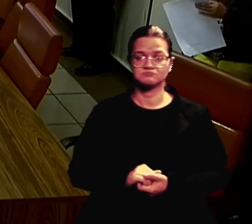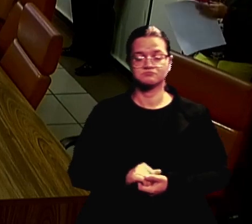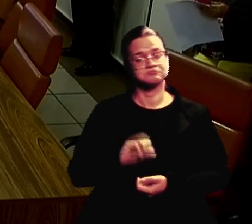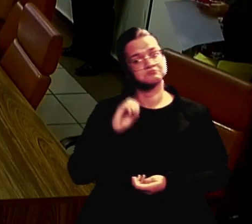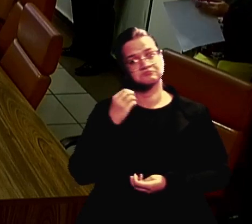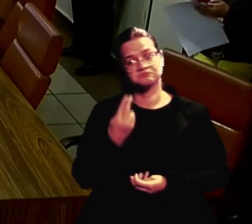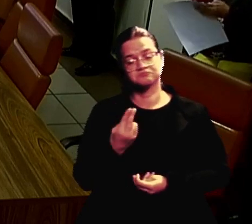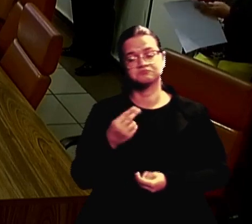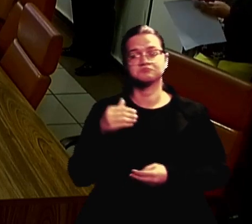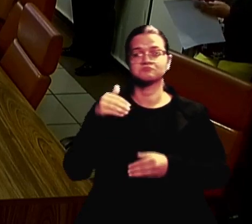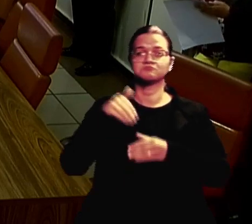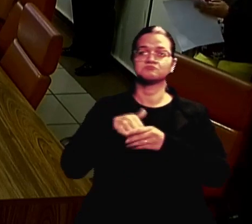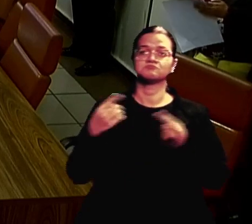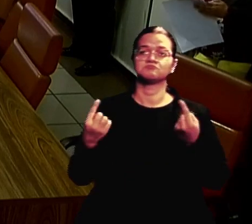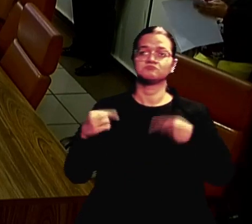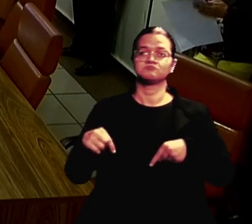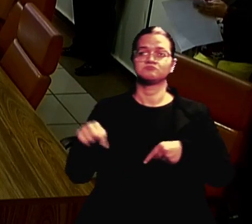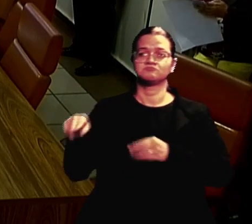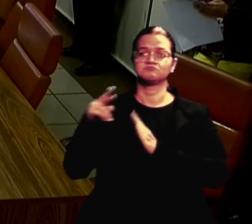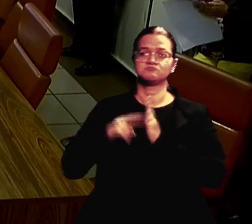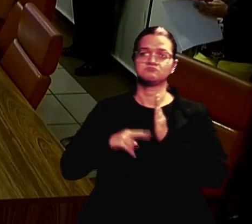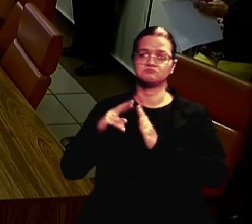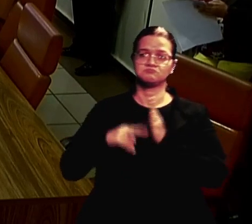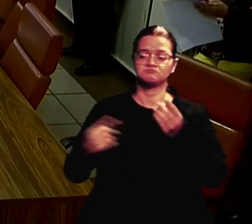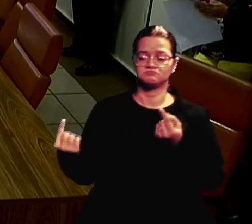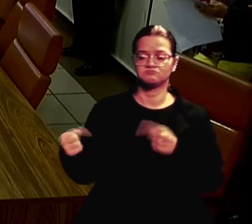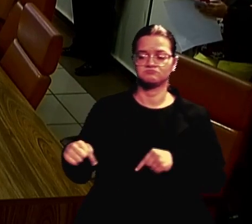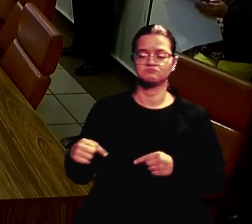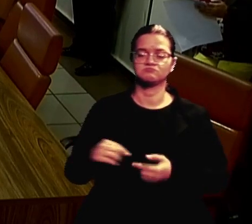Ou vota contra o relatório também, está na mesma.